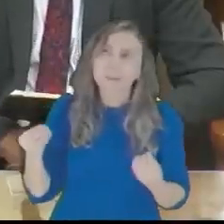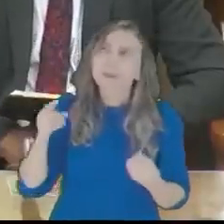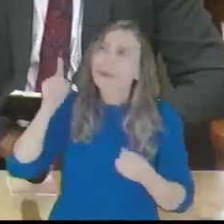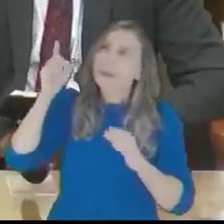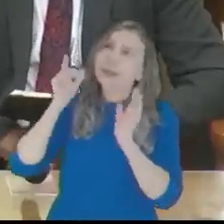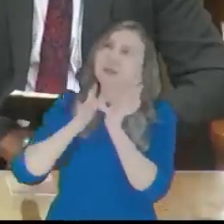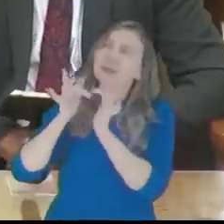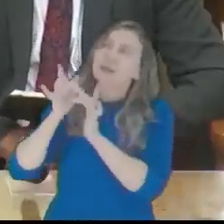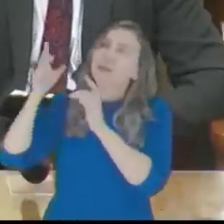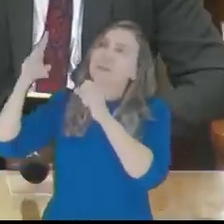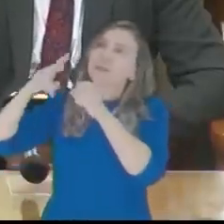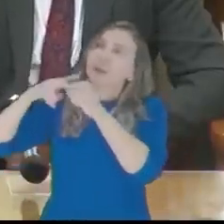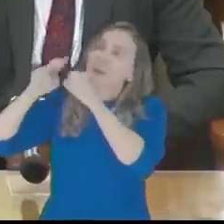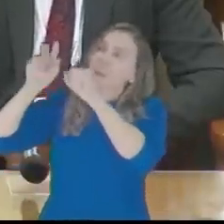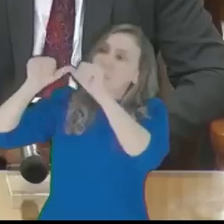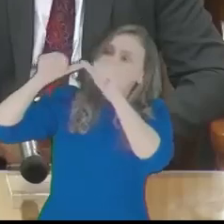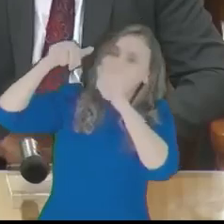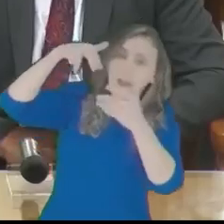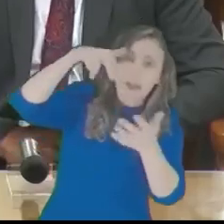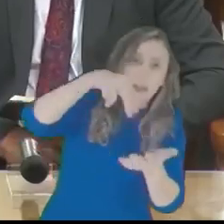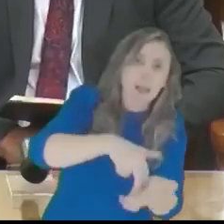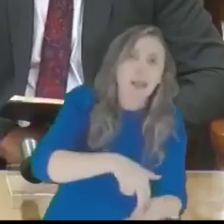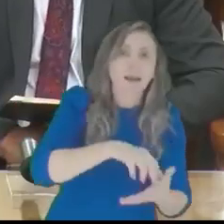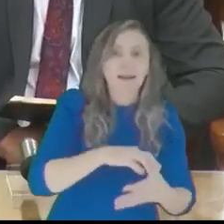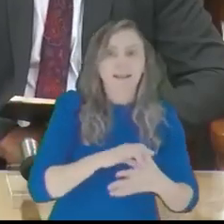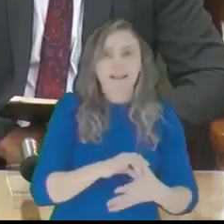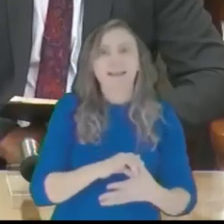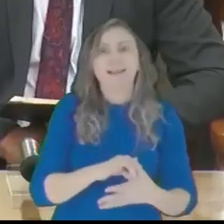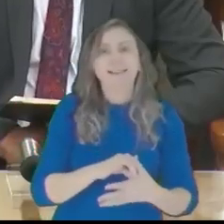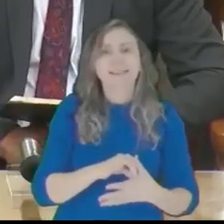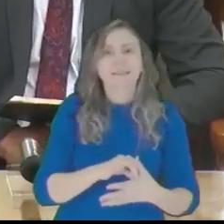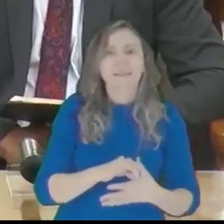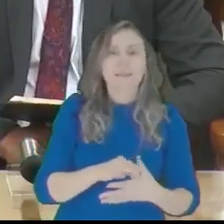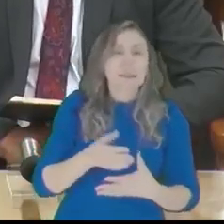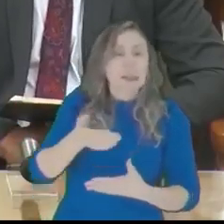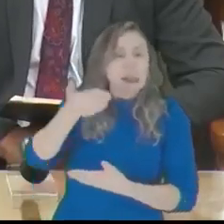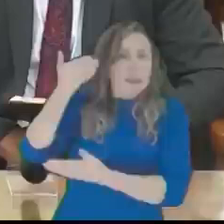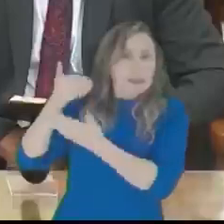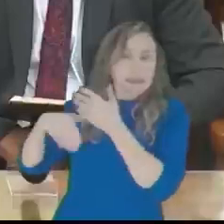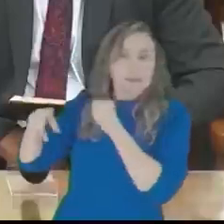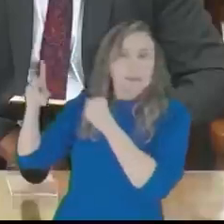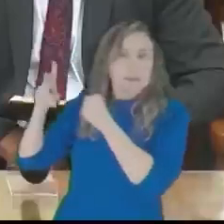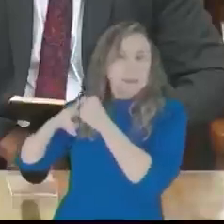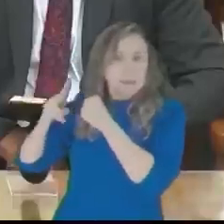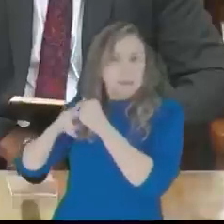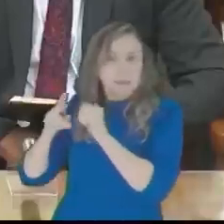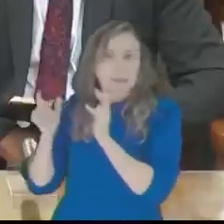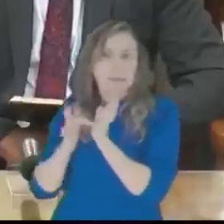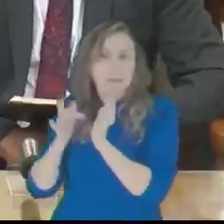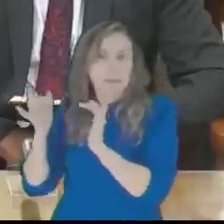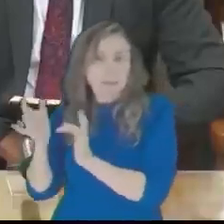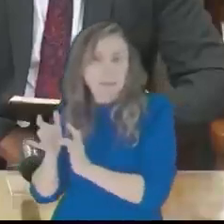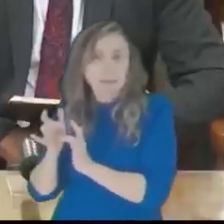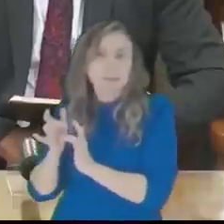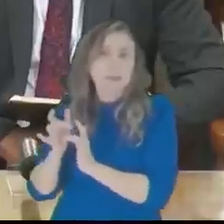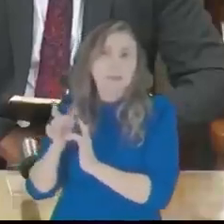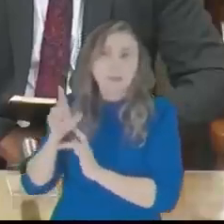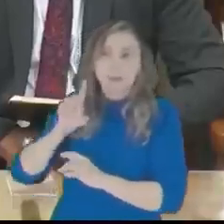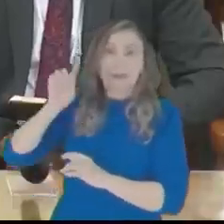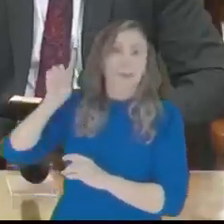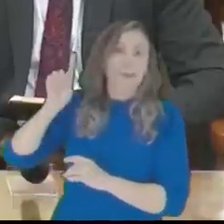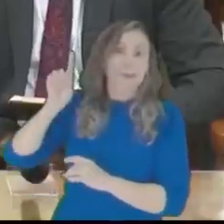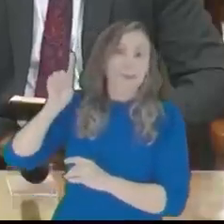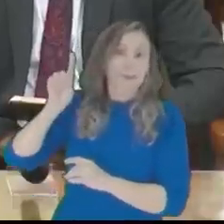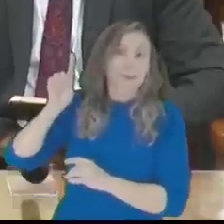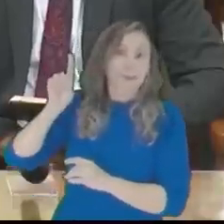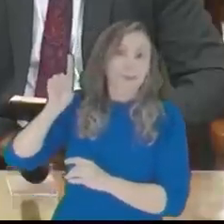carne e habitou entre nós? No princípio era o verbo estava com Deus e o verbo era Deus. Quer dizer, Jesus